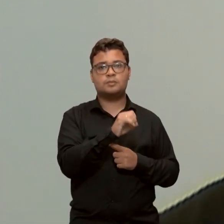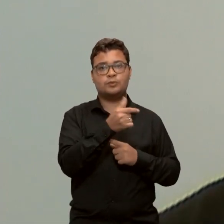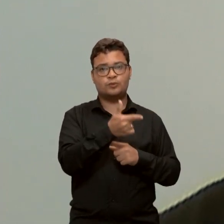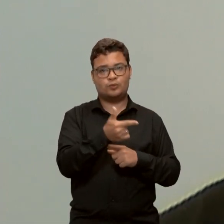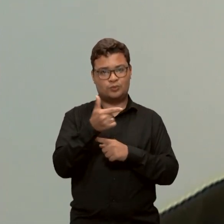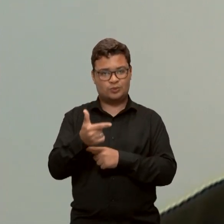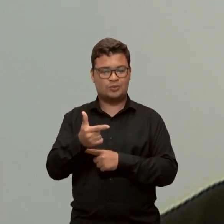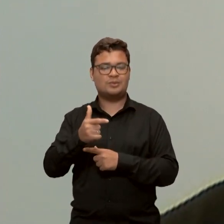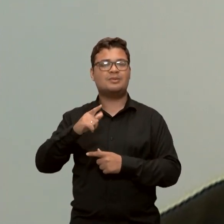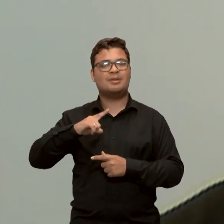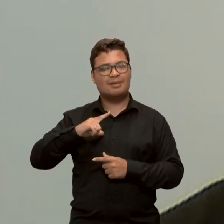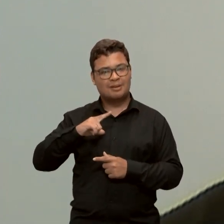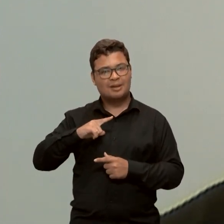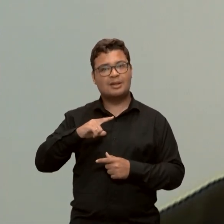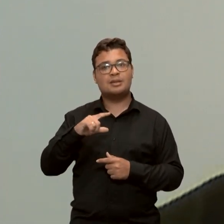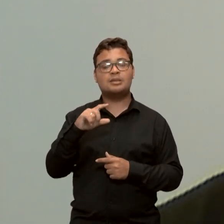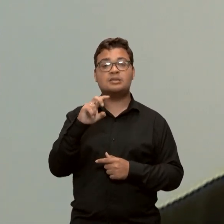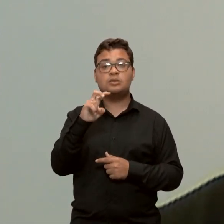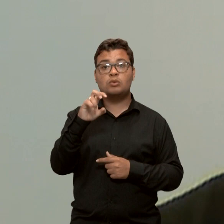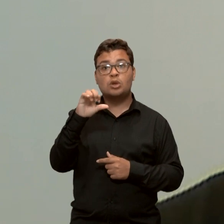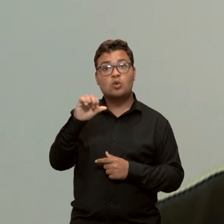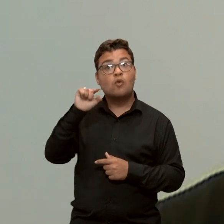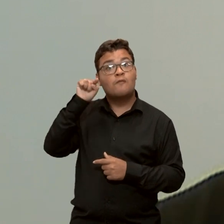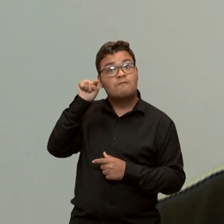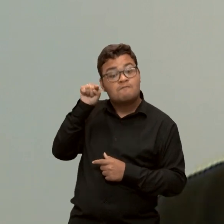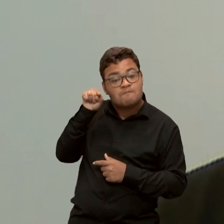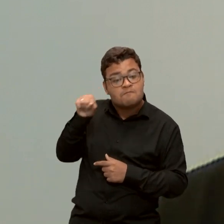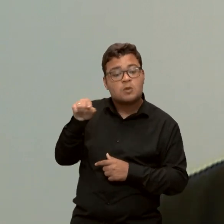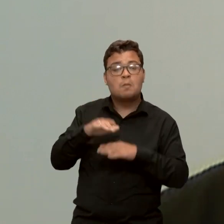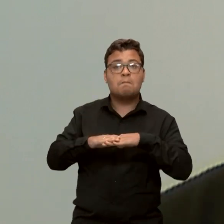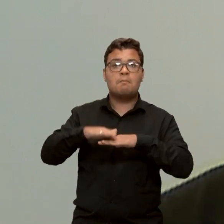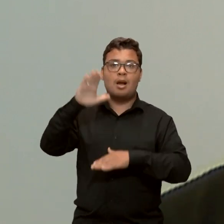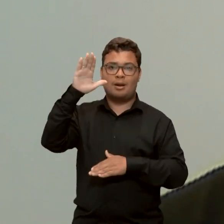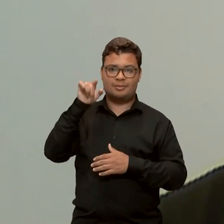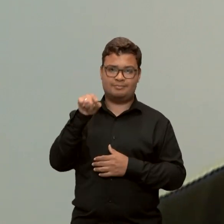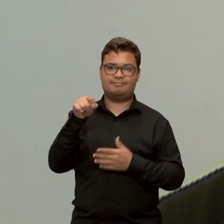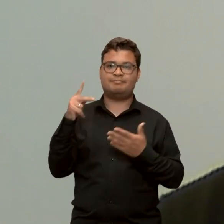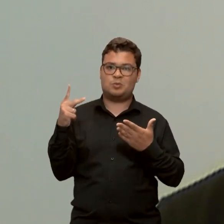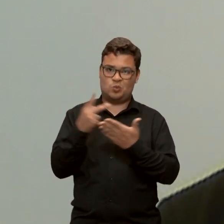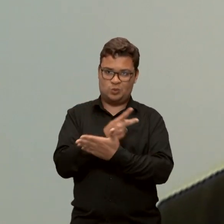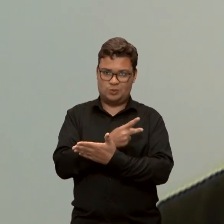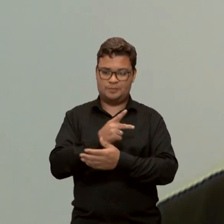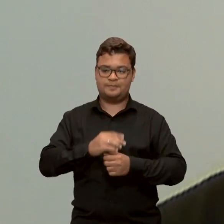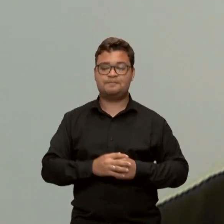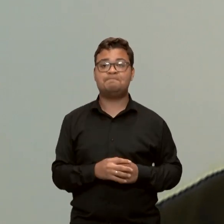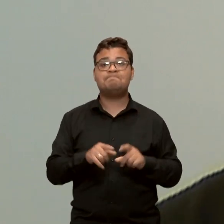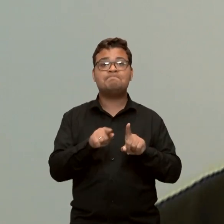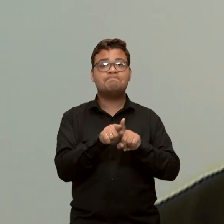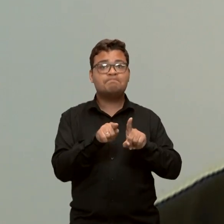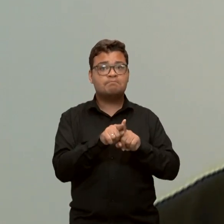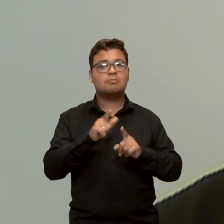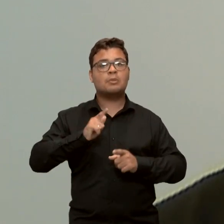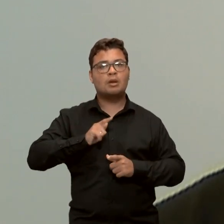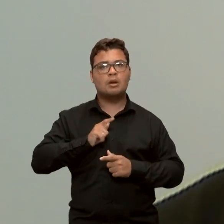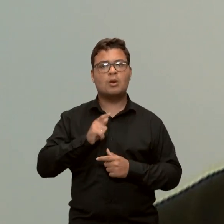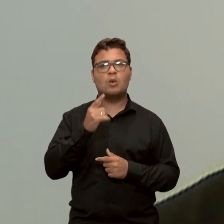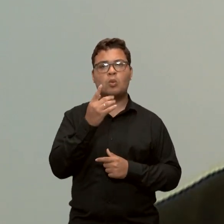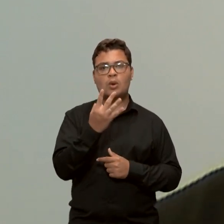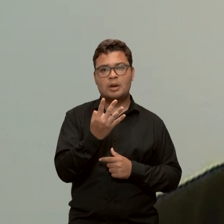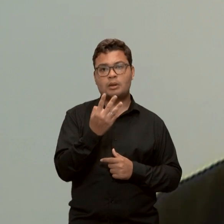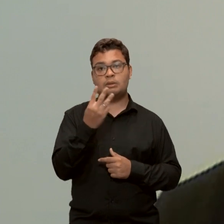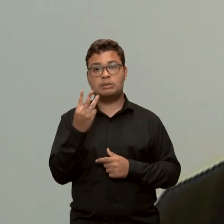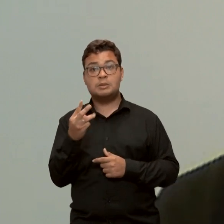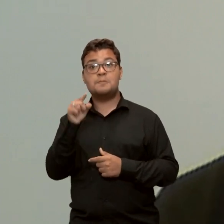porque nós ficamos impossibilitados de realizar todos os nossos trabalhos no controle vetorial.